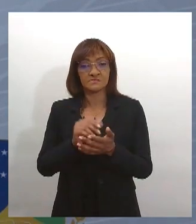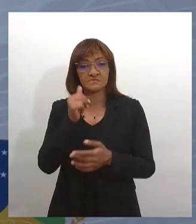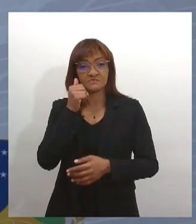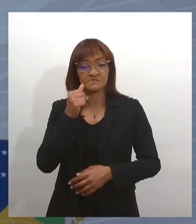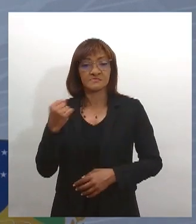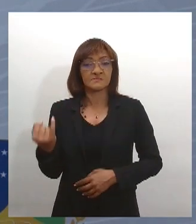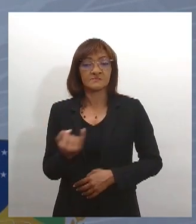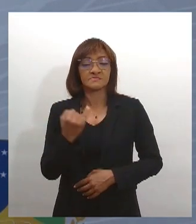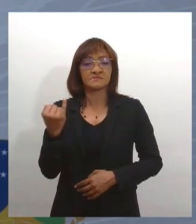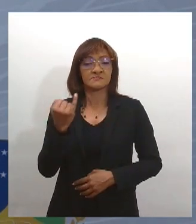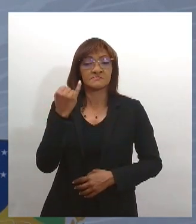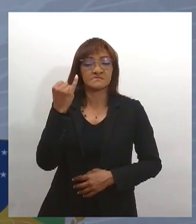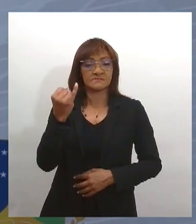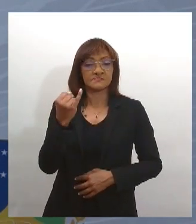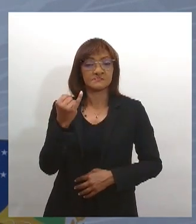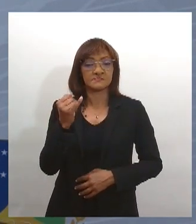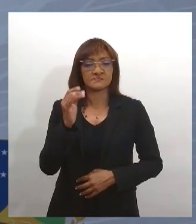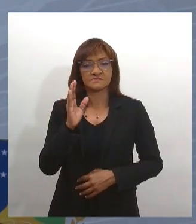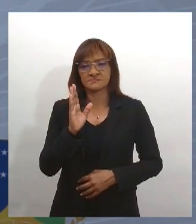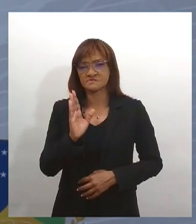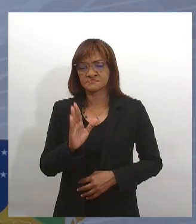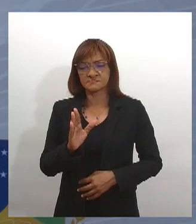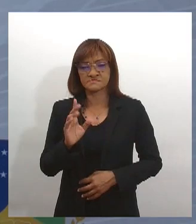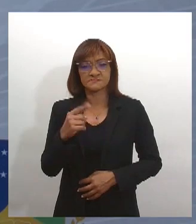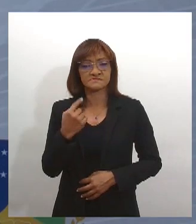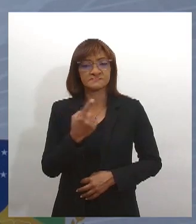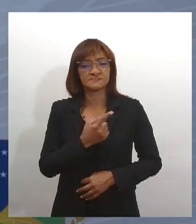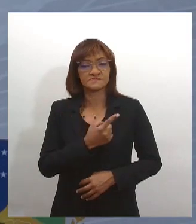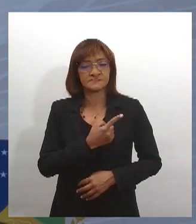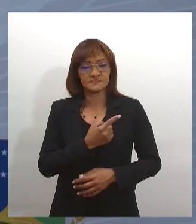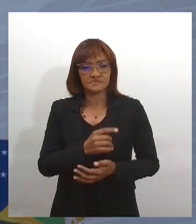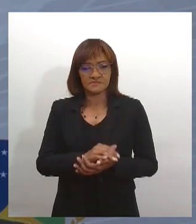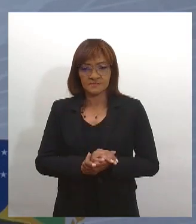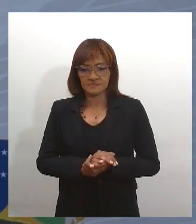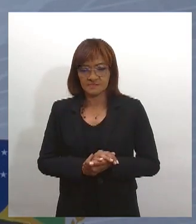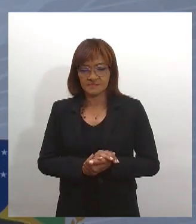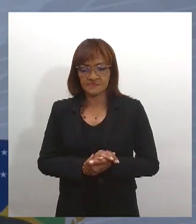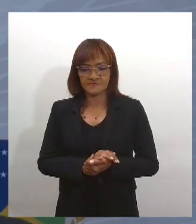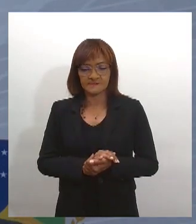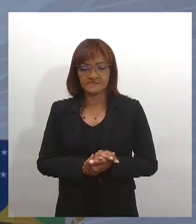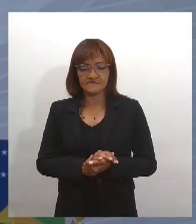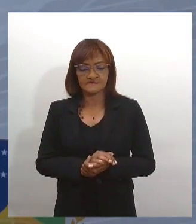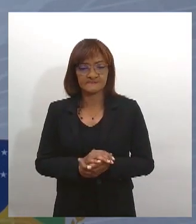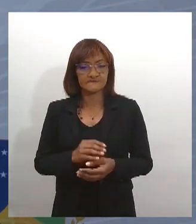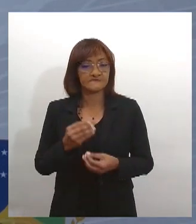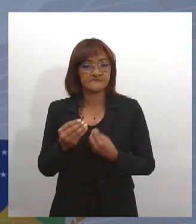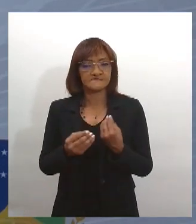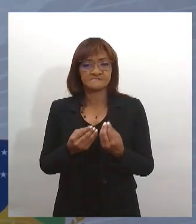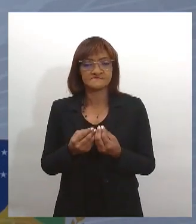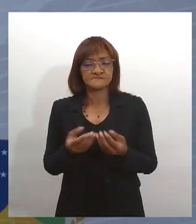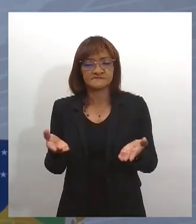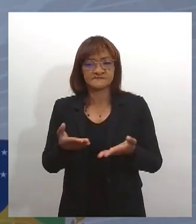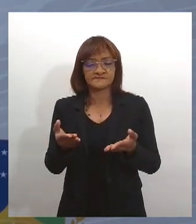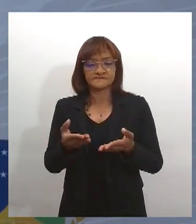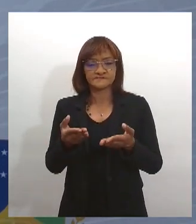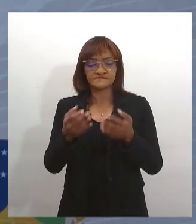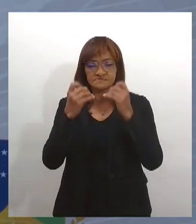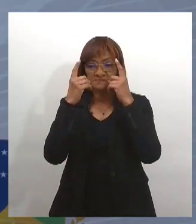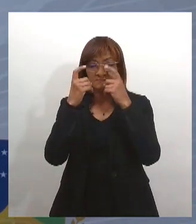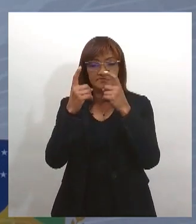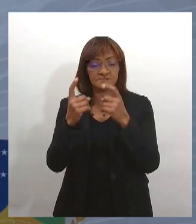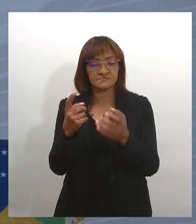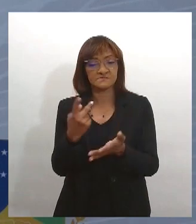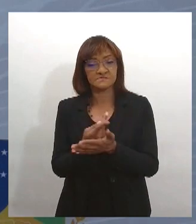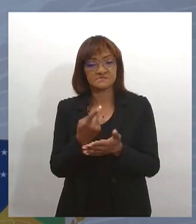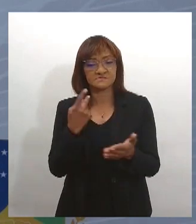com esse índice de agressão física, psicológica que